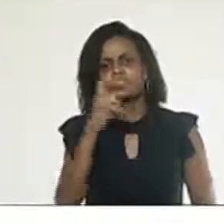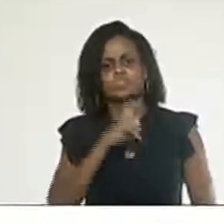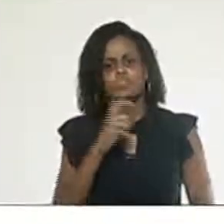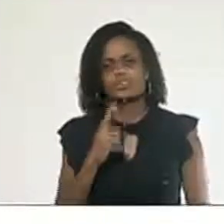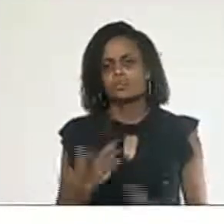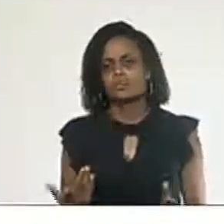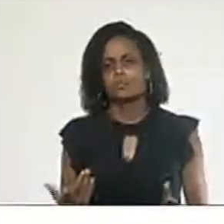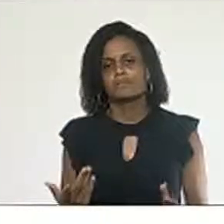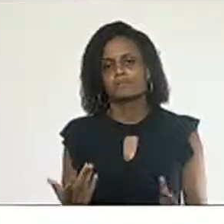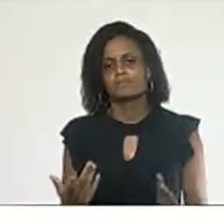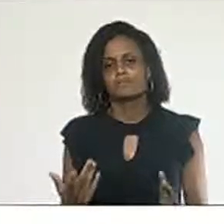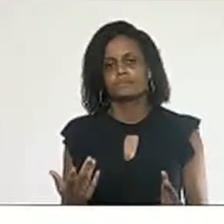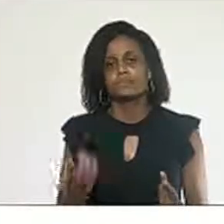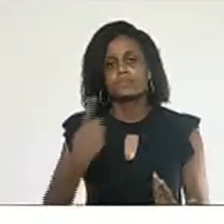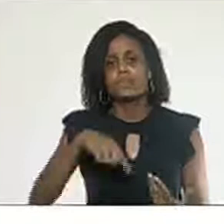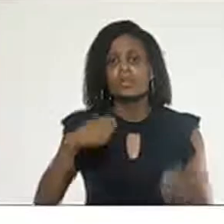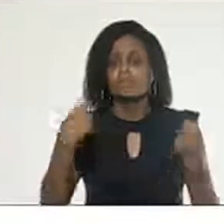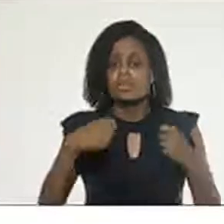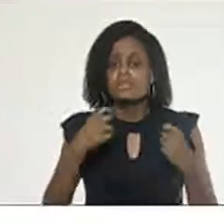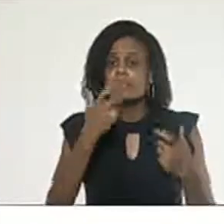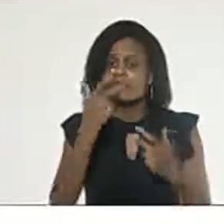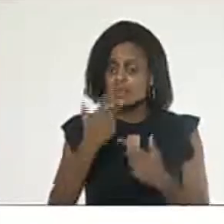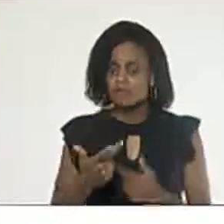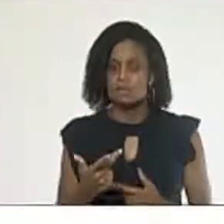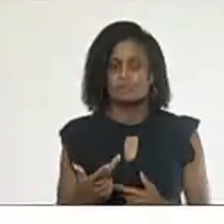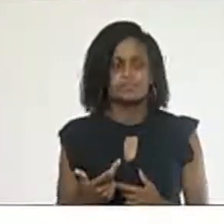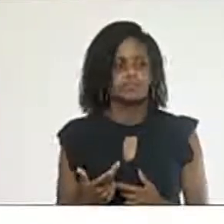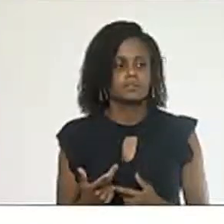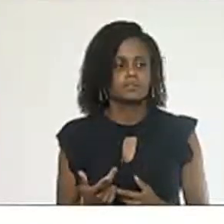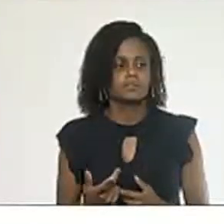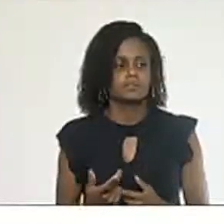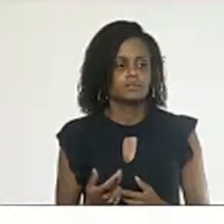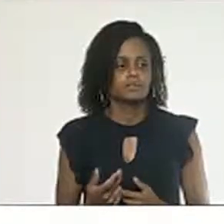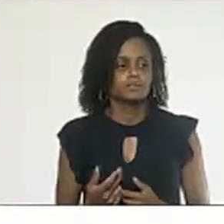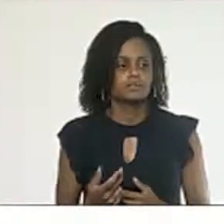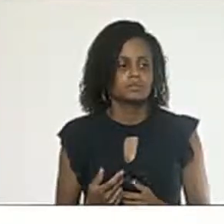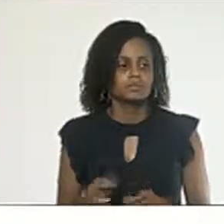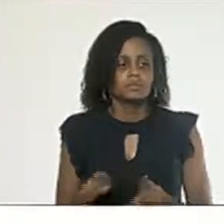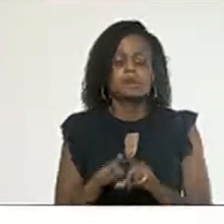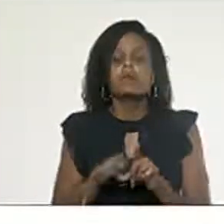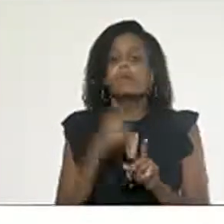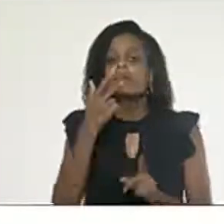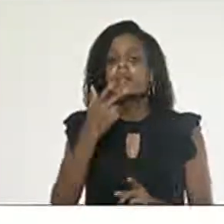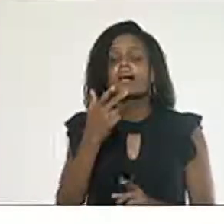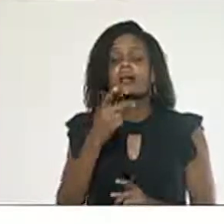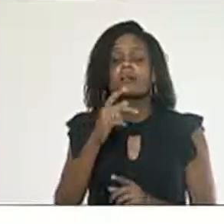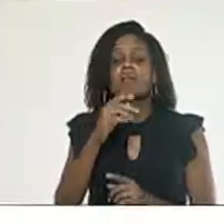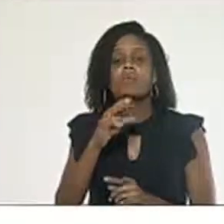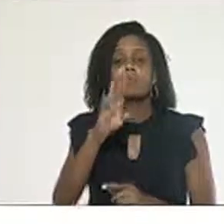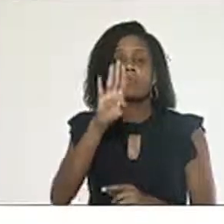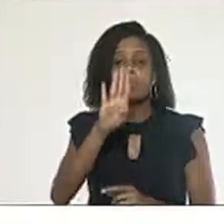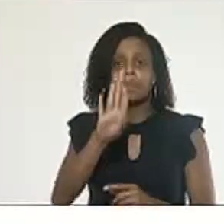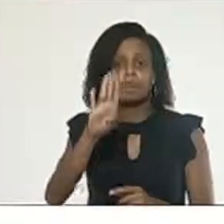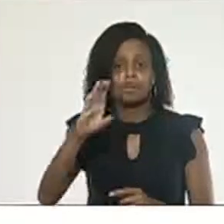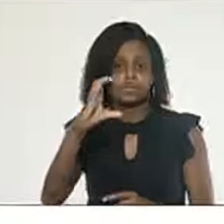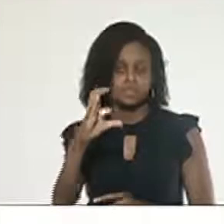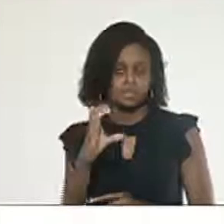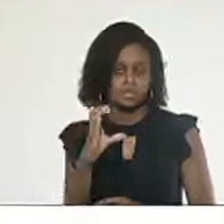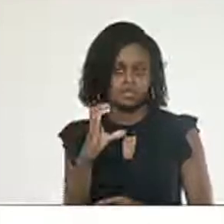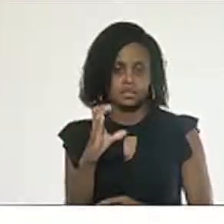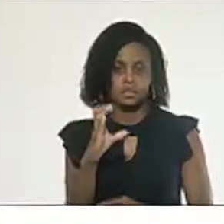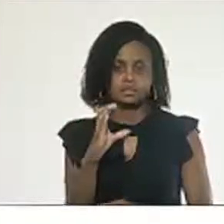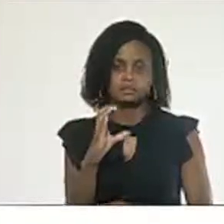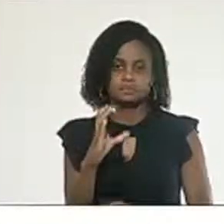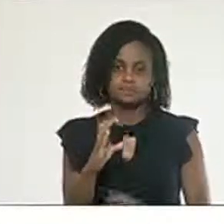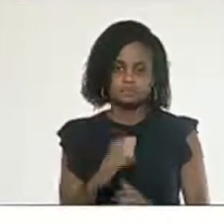desse governo. E a gente precisa falar disso. E a gente tem que falar do BPC, do benefício de prestação